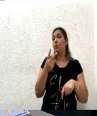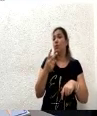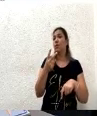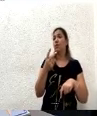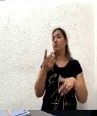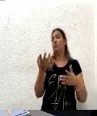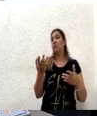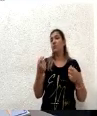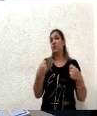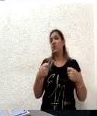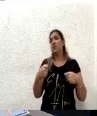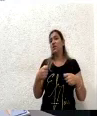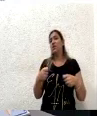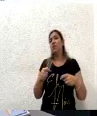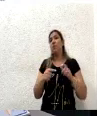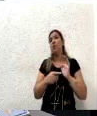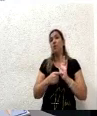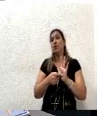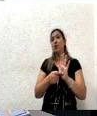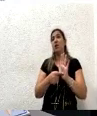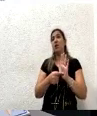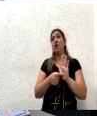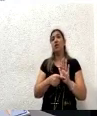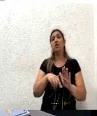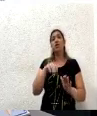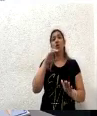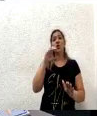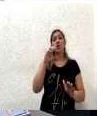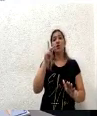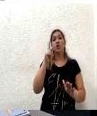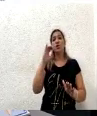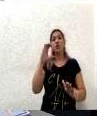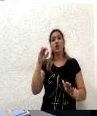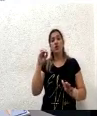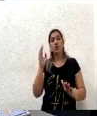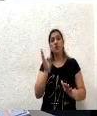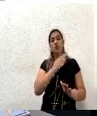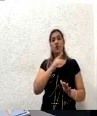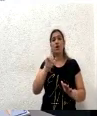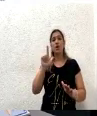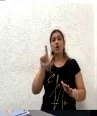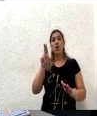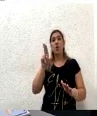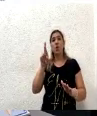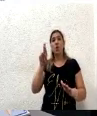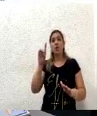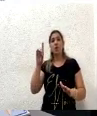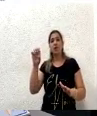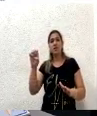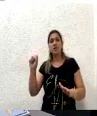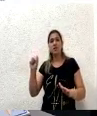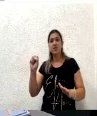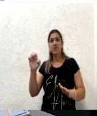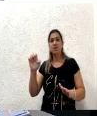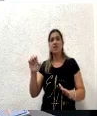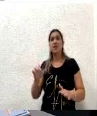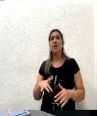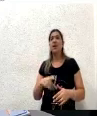com efetividade, que é o seu Chico e a Lourdes, né? E quando não estão, eles